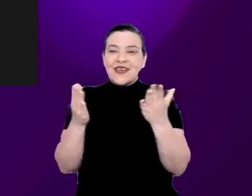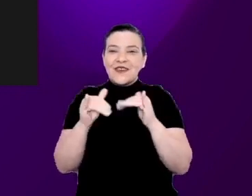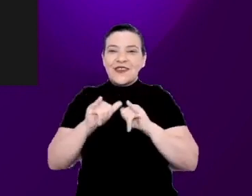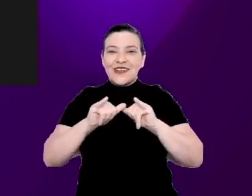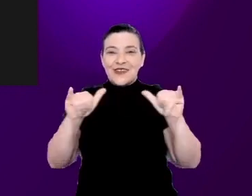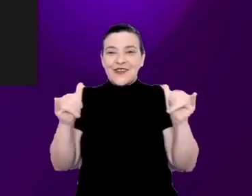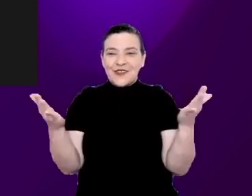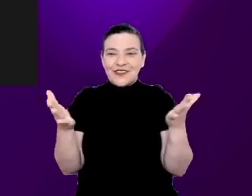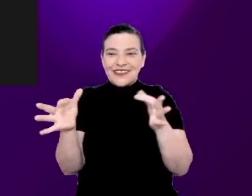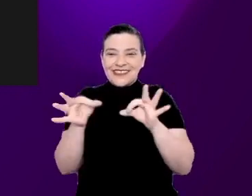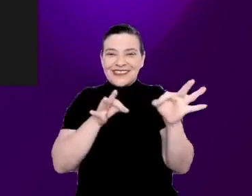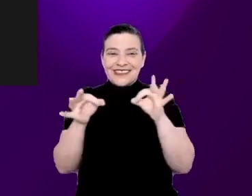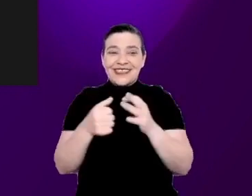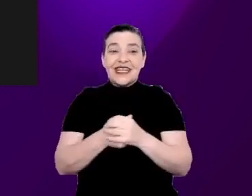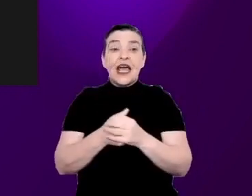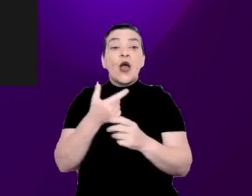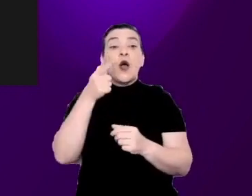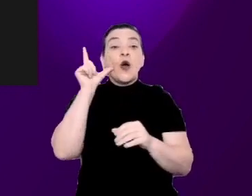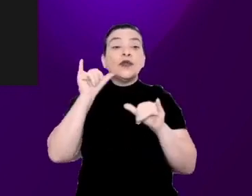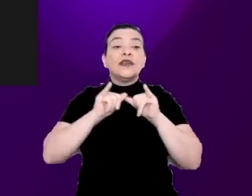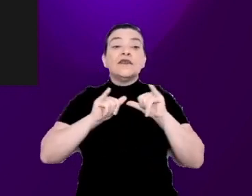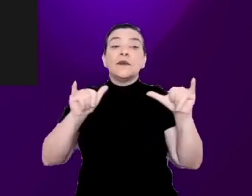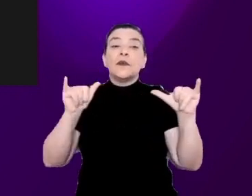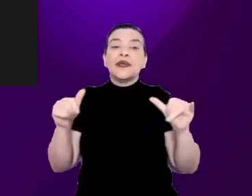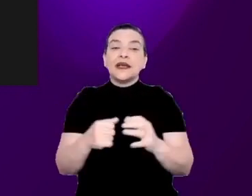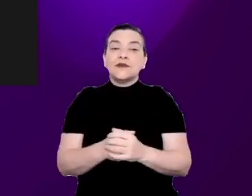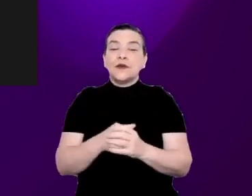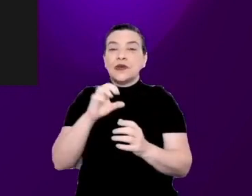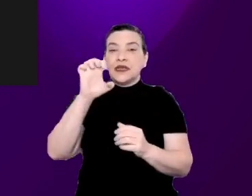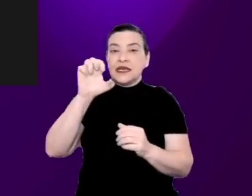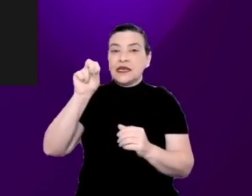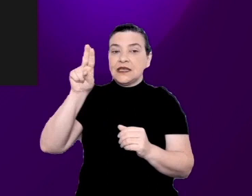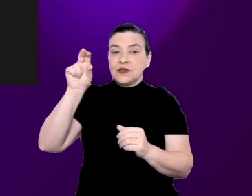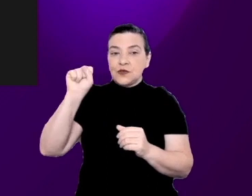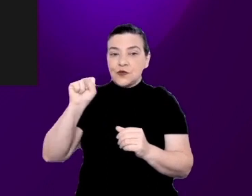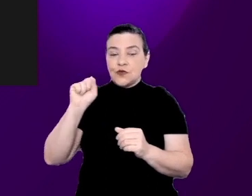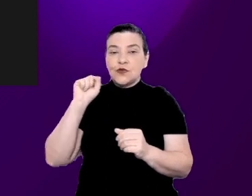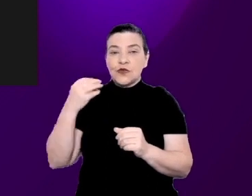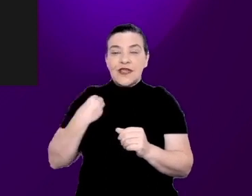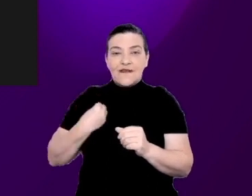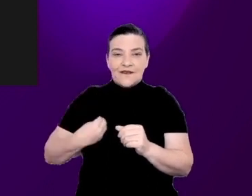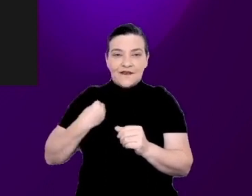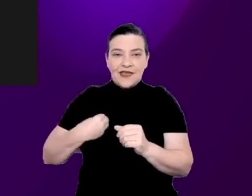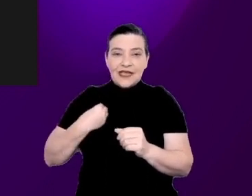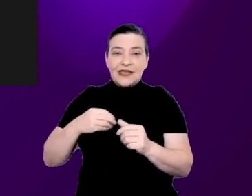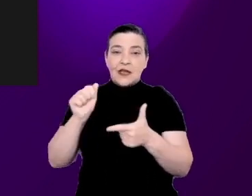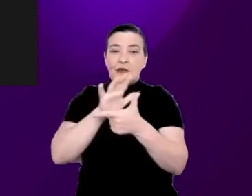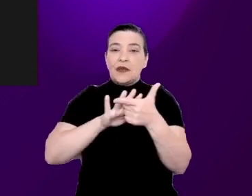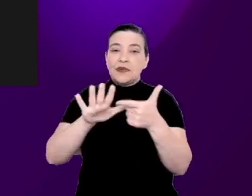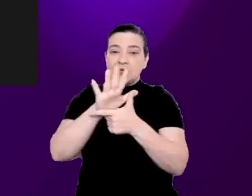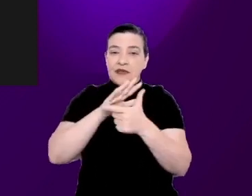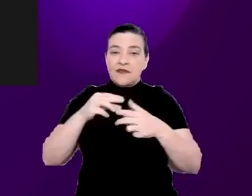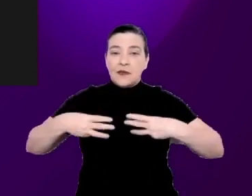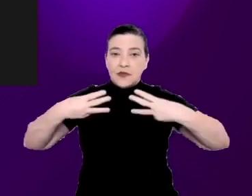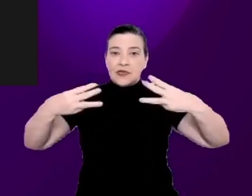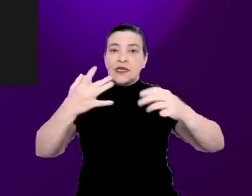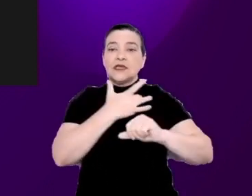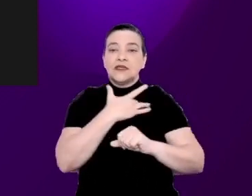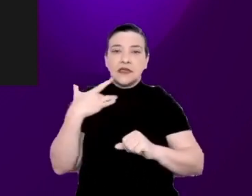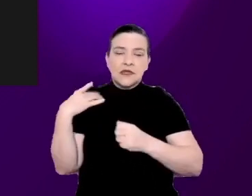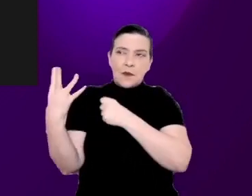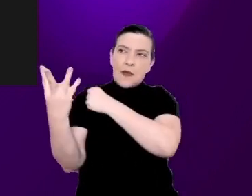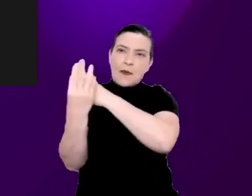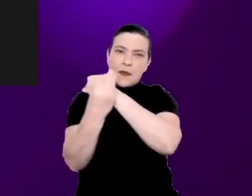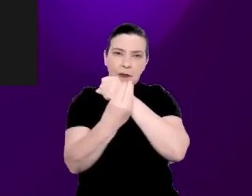hoje, ontem foi publicado o ESUS Linha da Vida, uma plataforma do Ministério da Saúde que vai reunir dados de